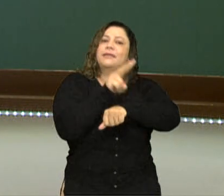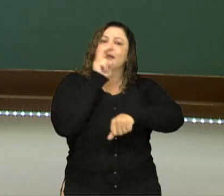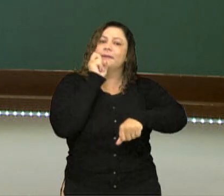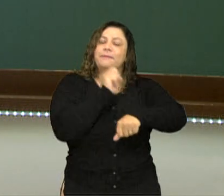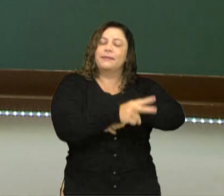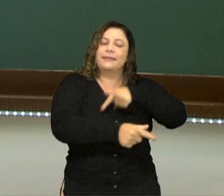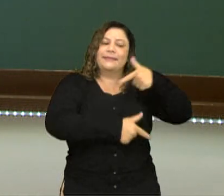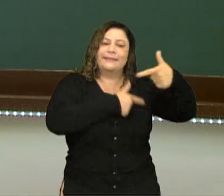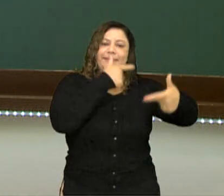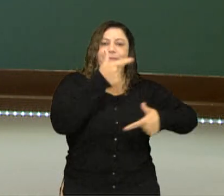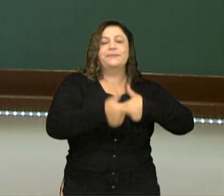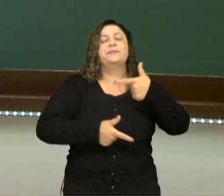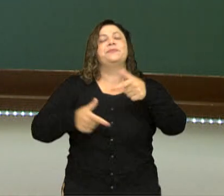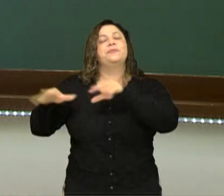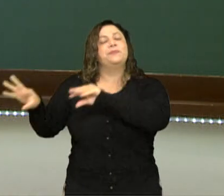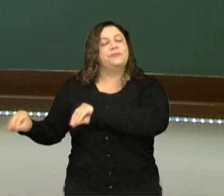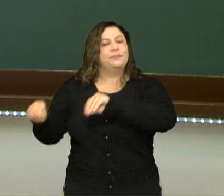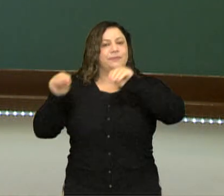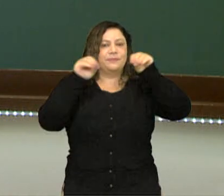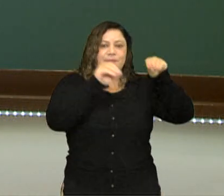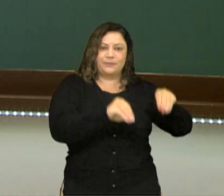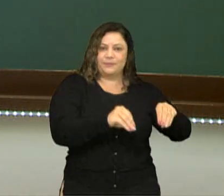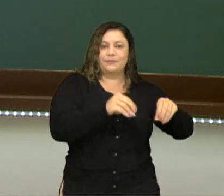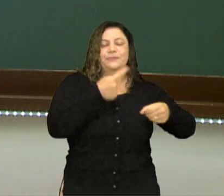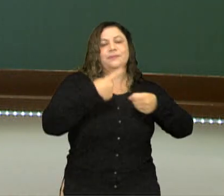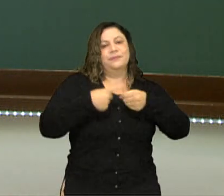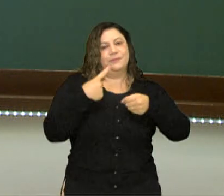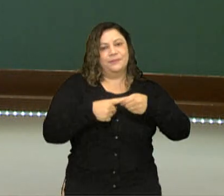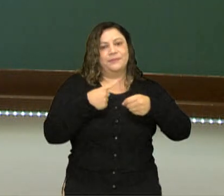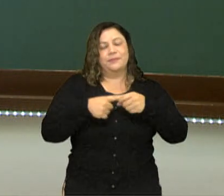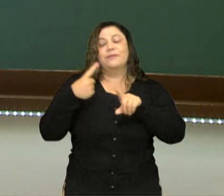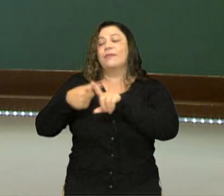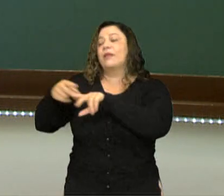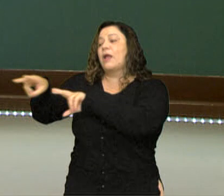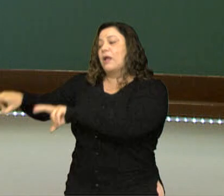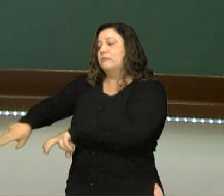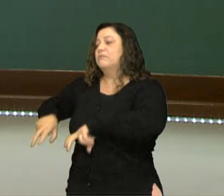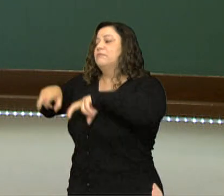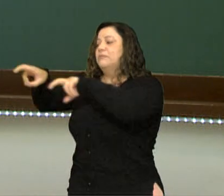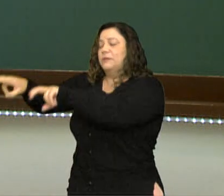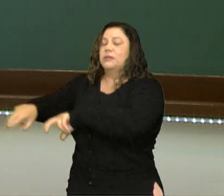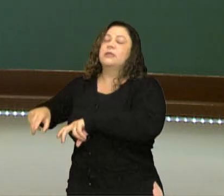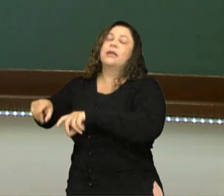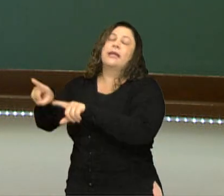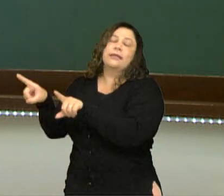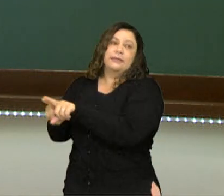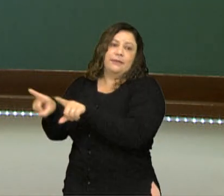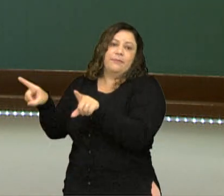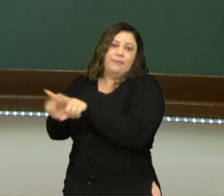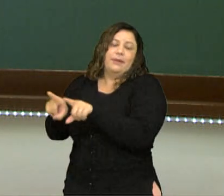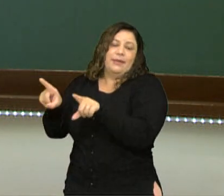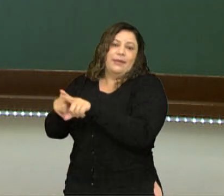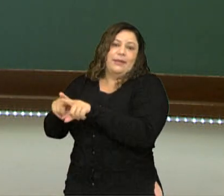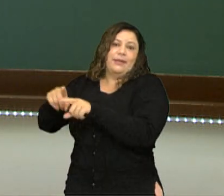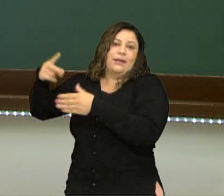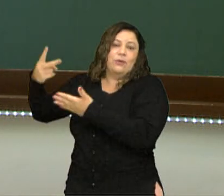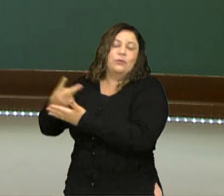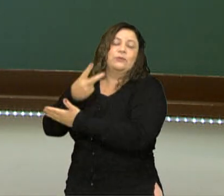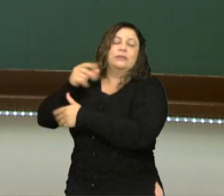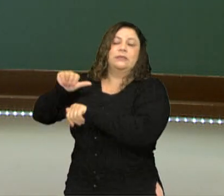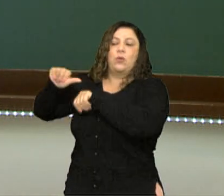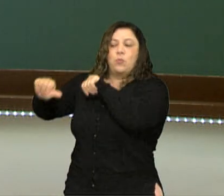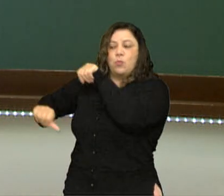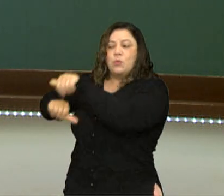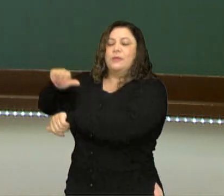migrar da área rural para a área urbana, porque na área rural também aconteceram mudanças que diminuíram ali a geração